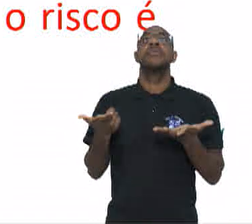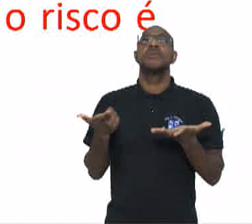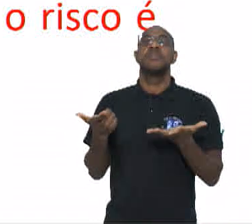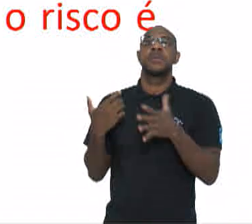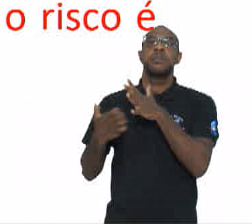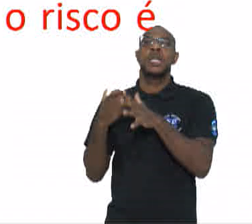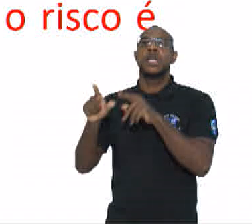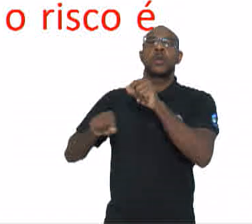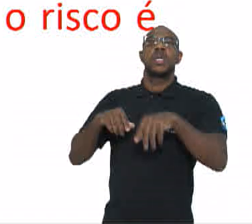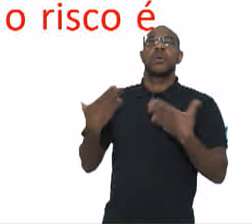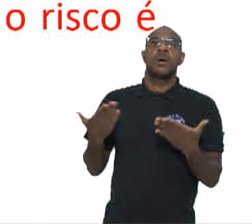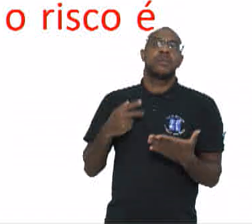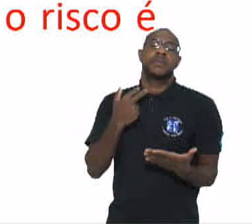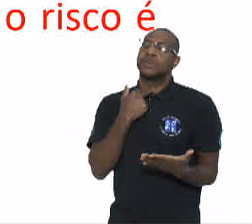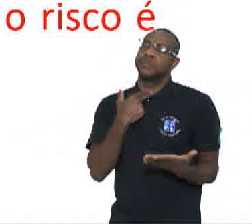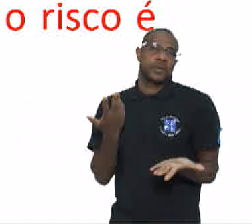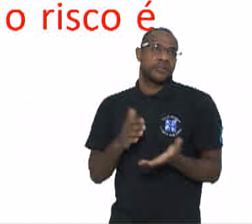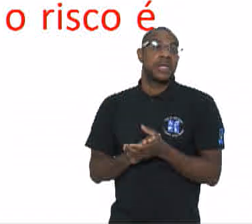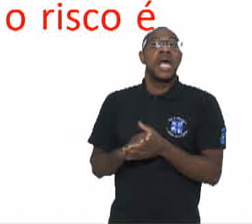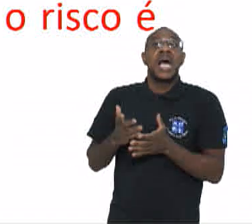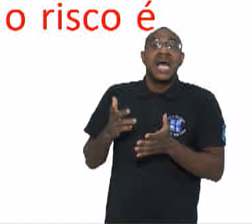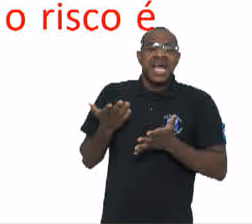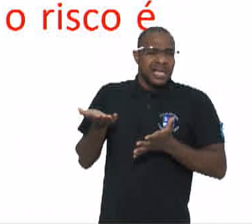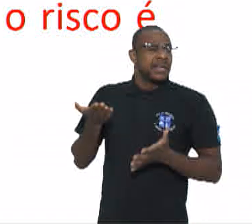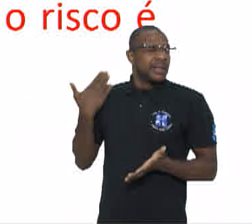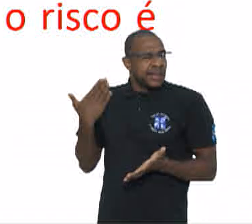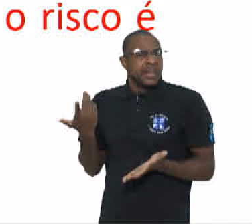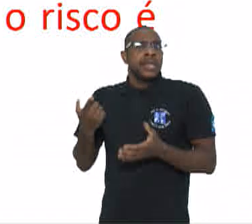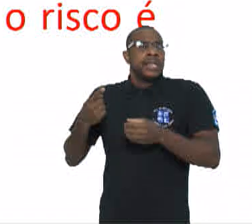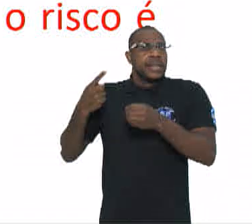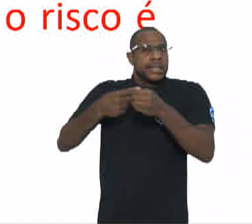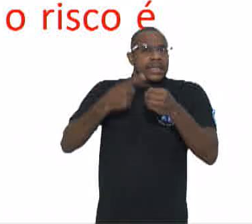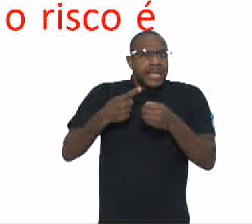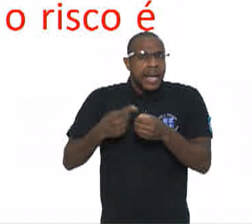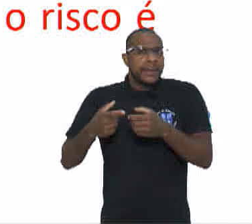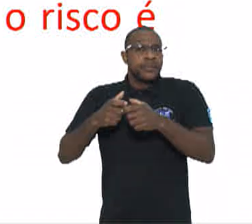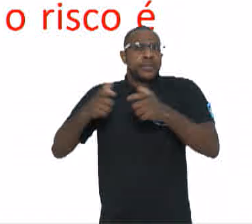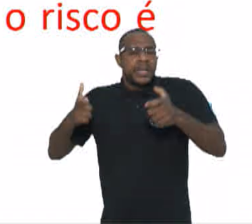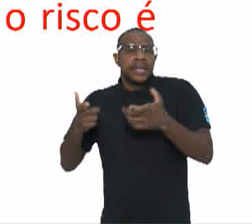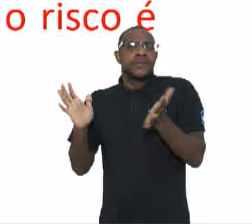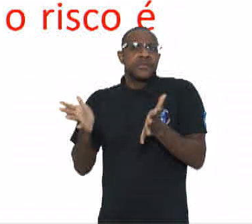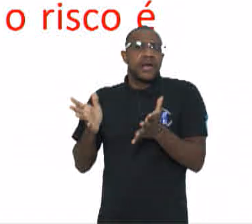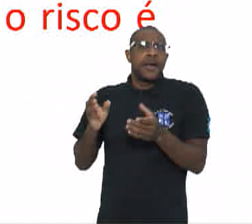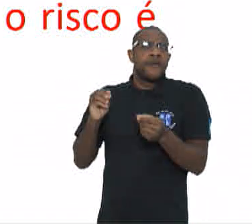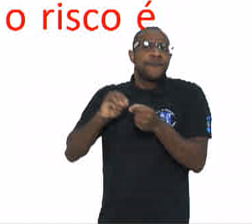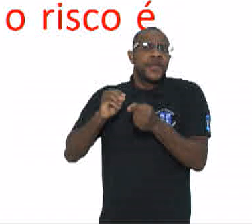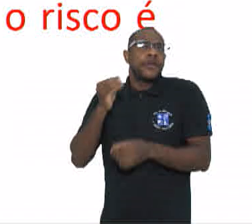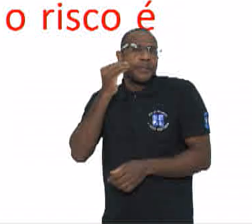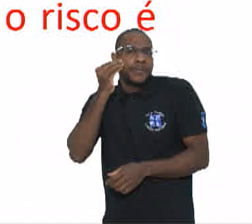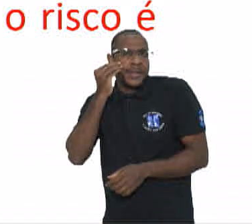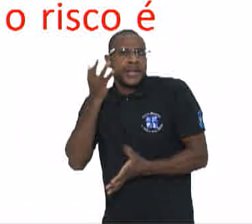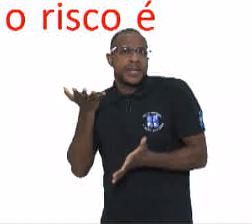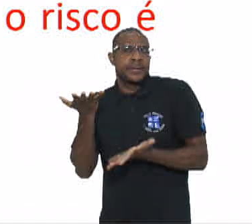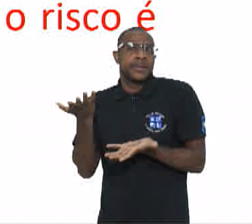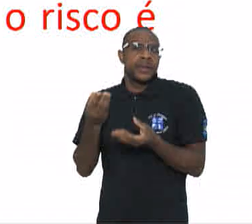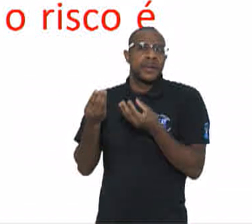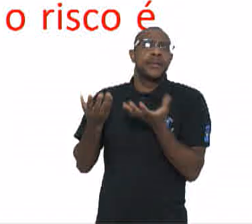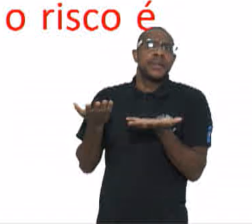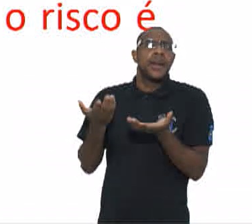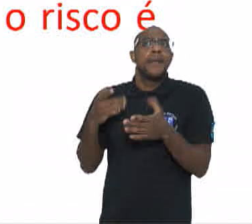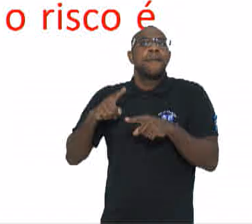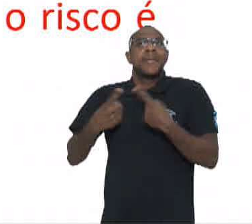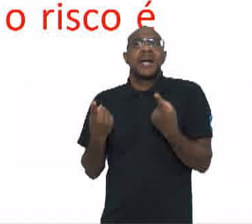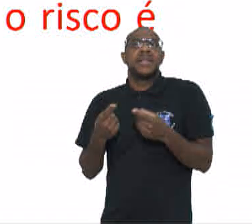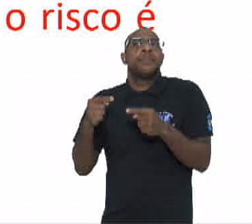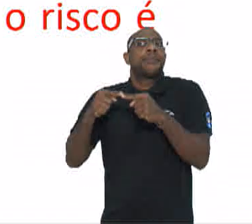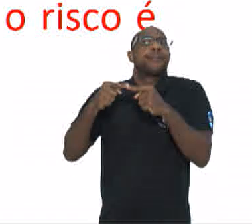Cidades grandes mundiais já fizeram isso, depois voltaram atrás. Com o Brasil, o histórico de ineficiência no controle